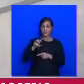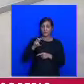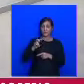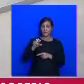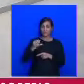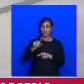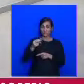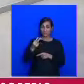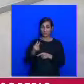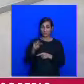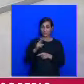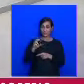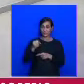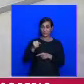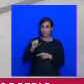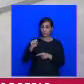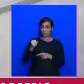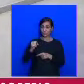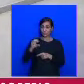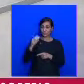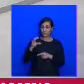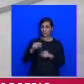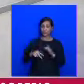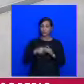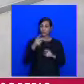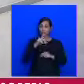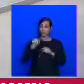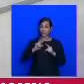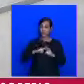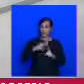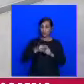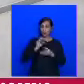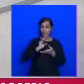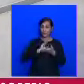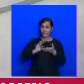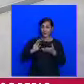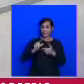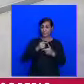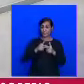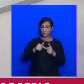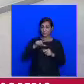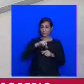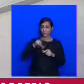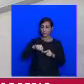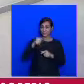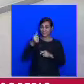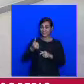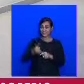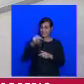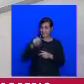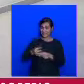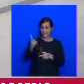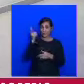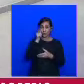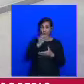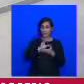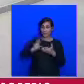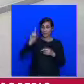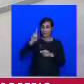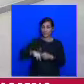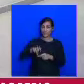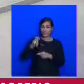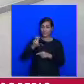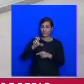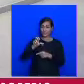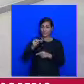592,88 no segundo sorteio da Dupla Sena o prêmio que será dividido entre os acertadores das seis dezenas será